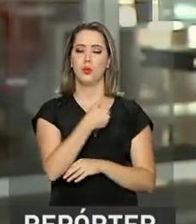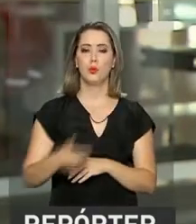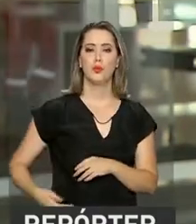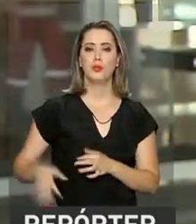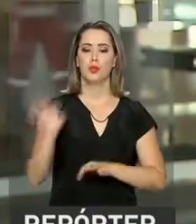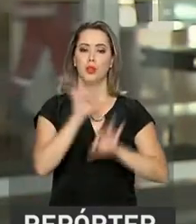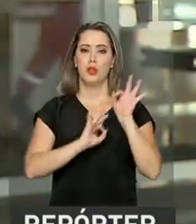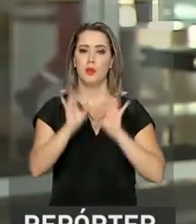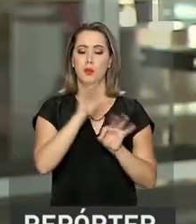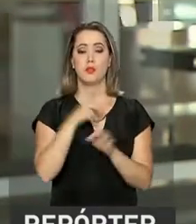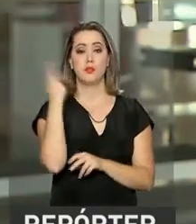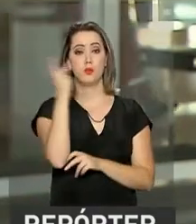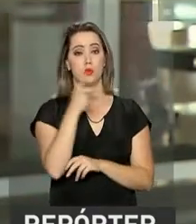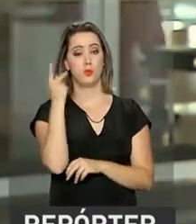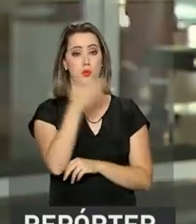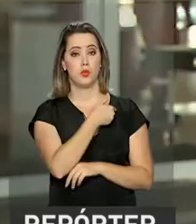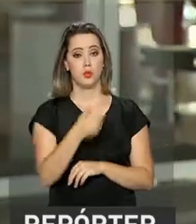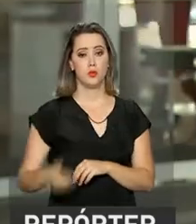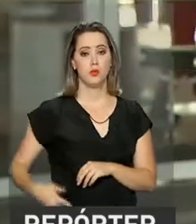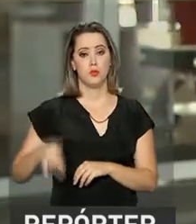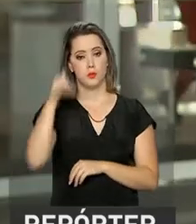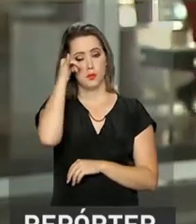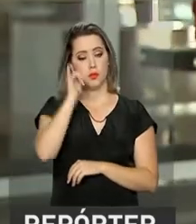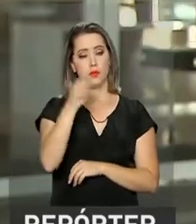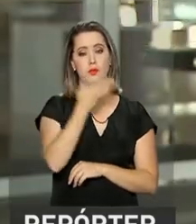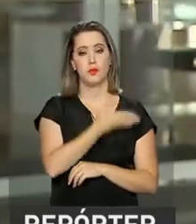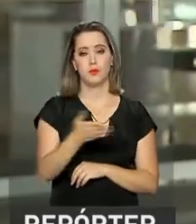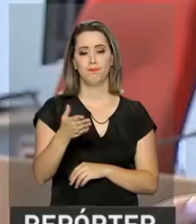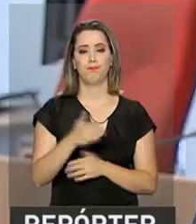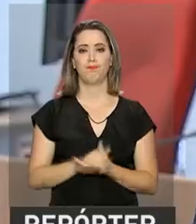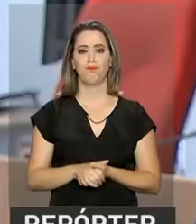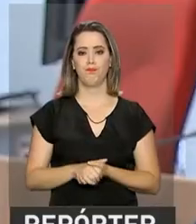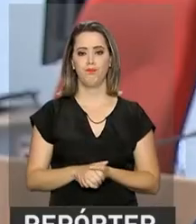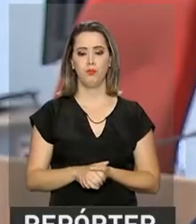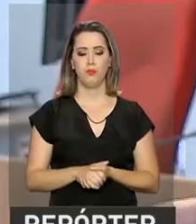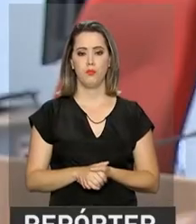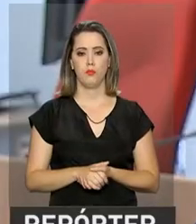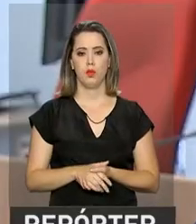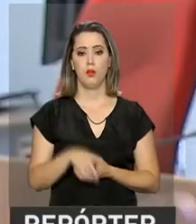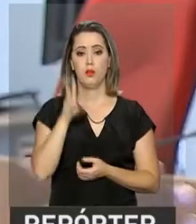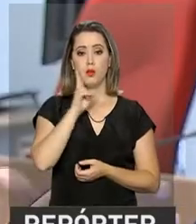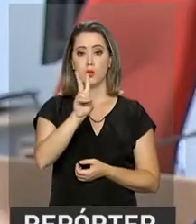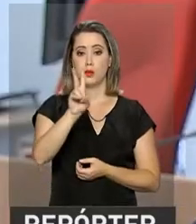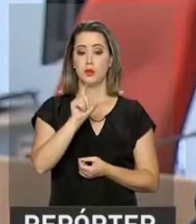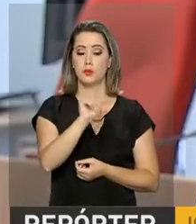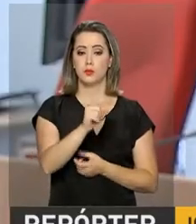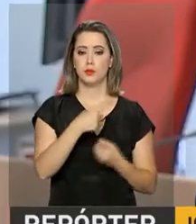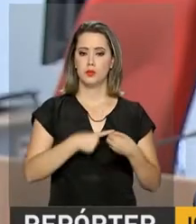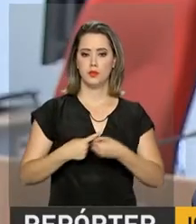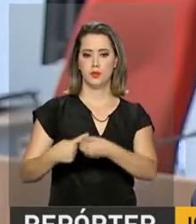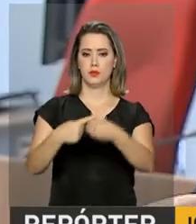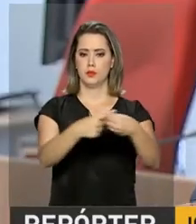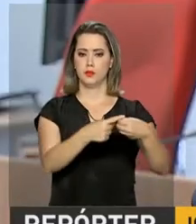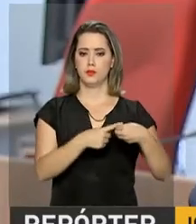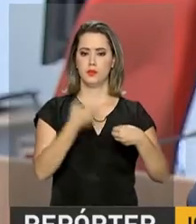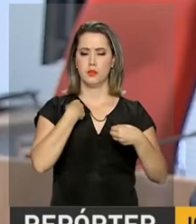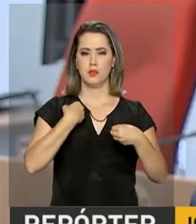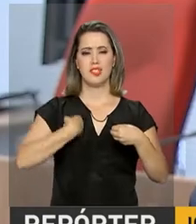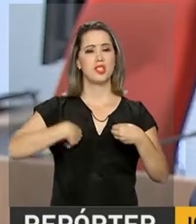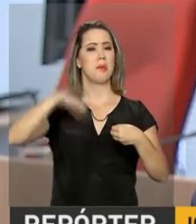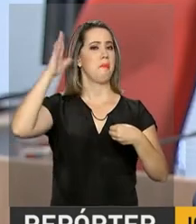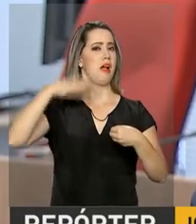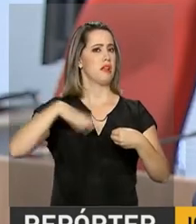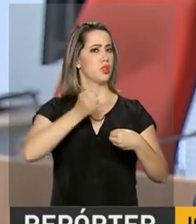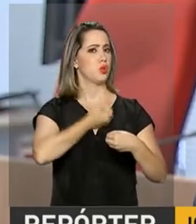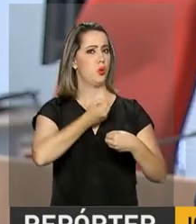na elaboração de políticas públicas para prevenir esse tipo de crime verificando as cidades onde há uma maior freqüência